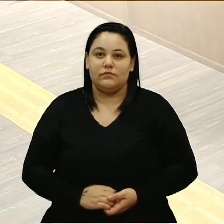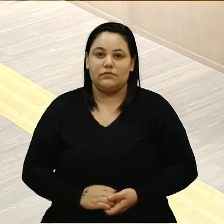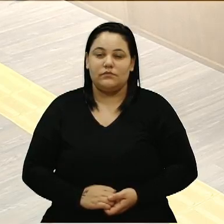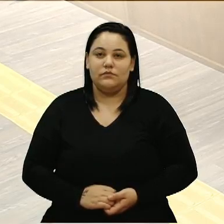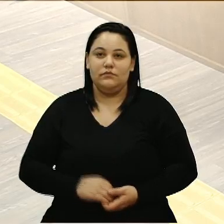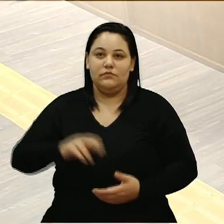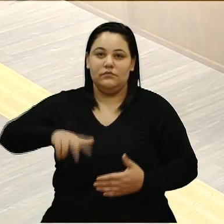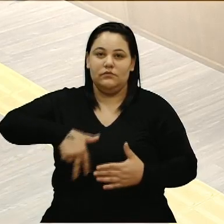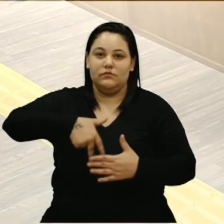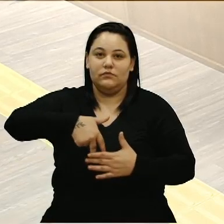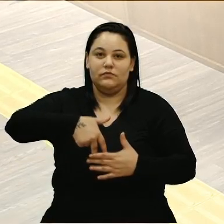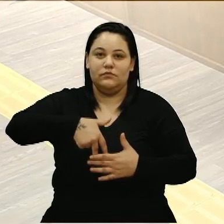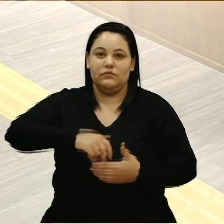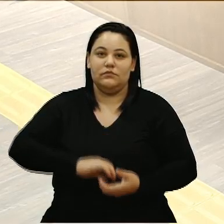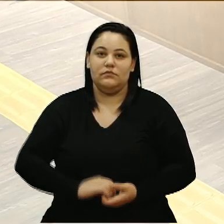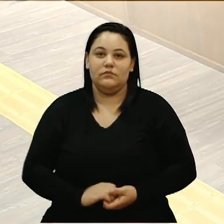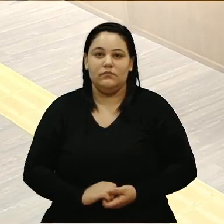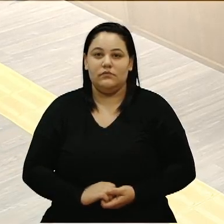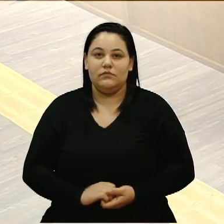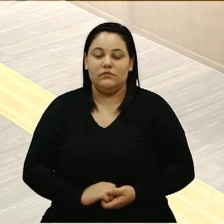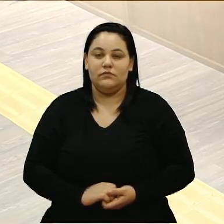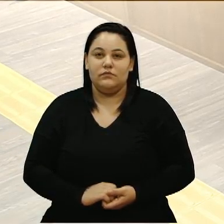na tribuna.